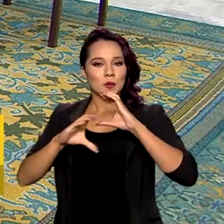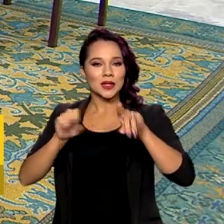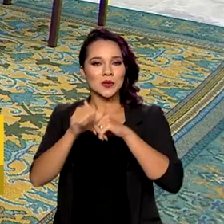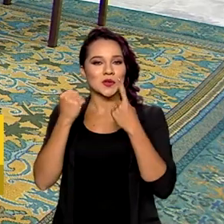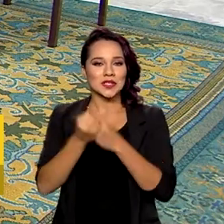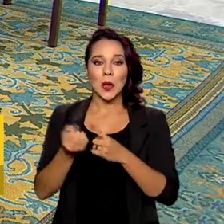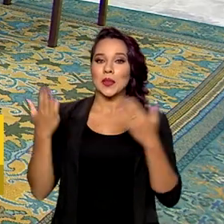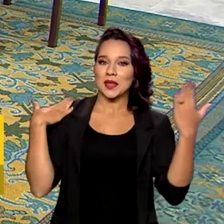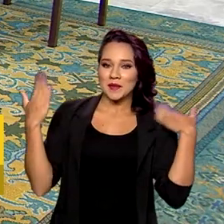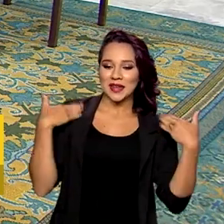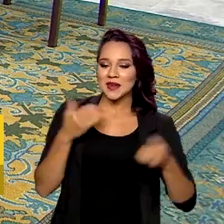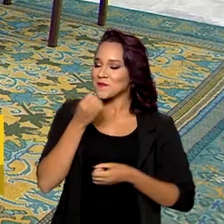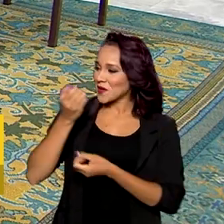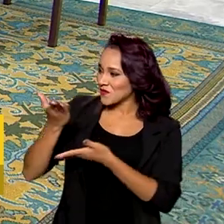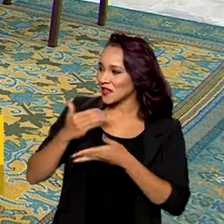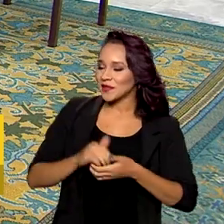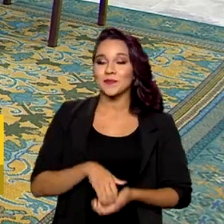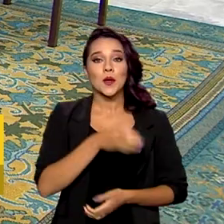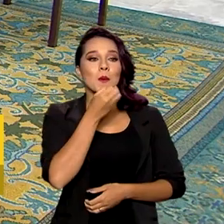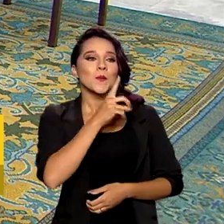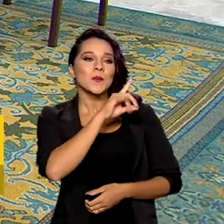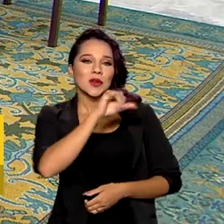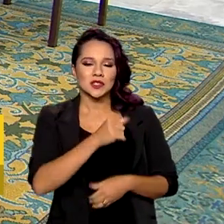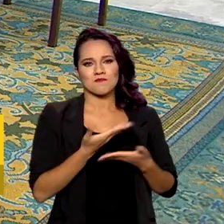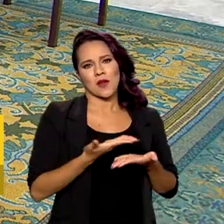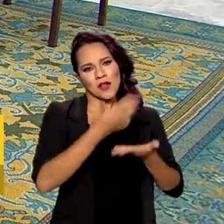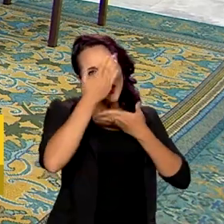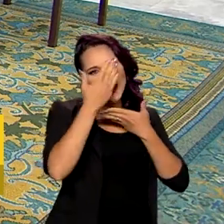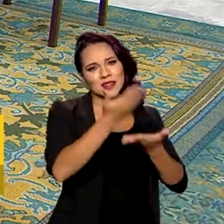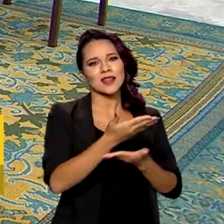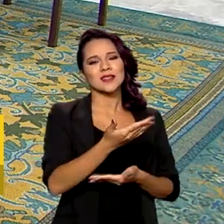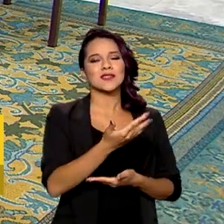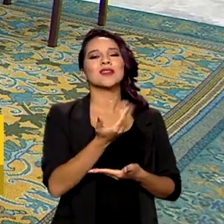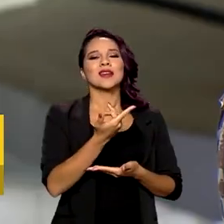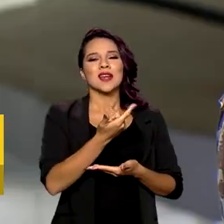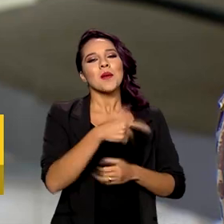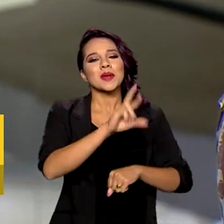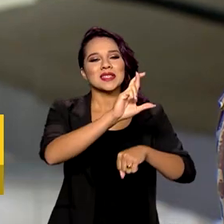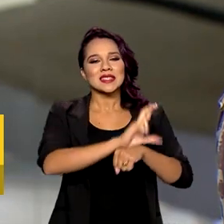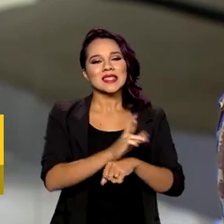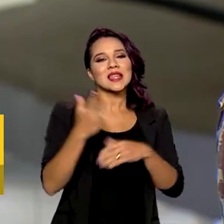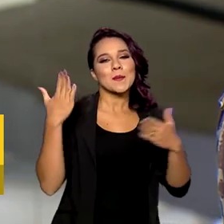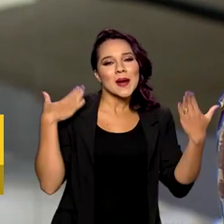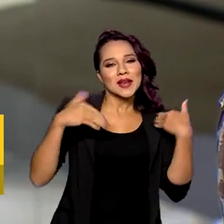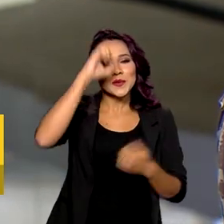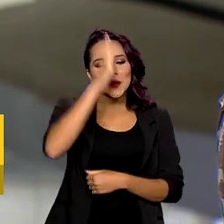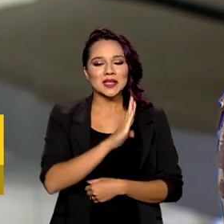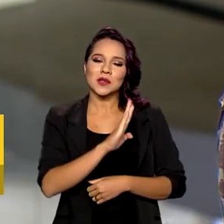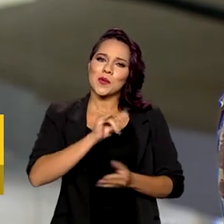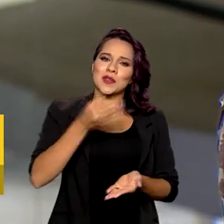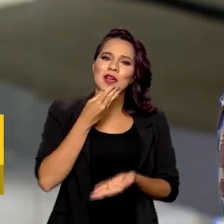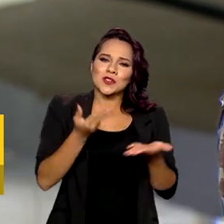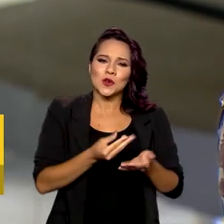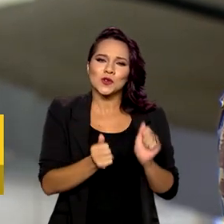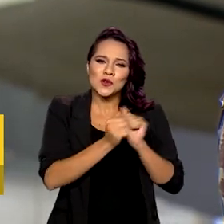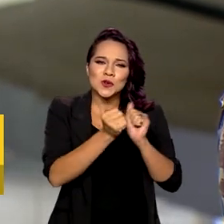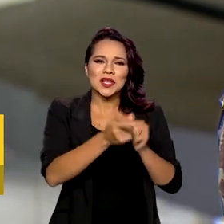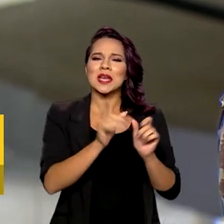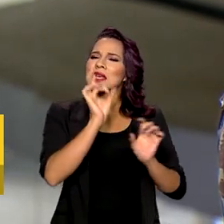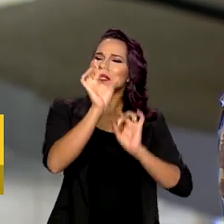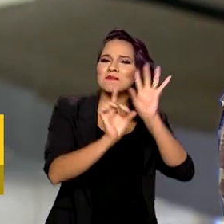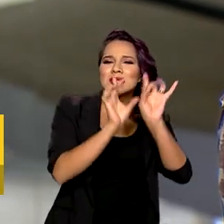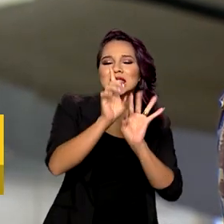Seja bem-vindo. Bom dia, Renata. Bom dia, Paulo. Eu que agradeço, em nome da Marinha do Brasil, a oportunidade de estarmos aqui nessa data tão especial para todos